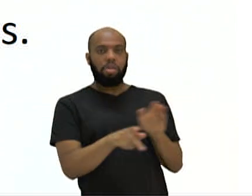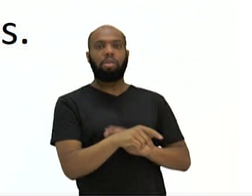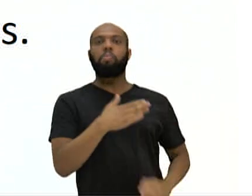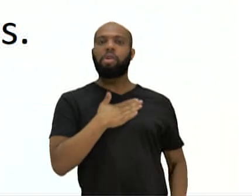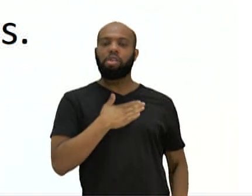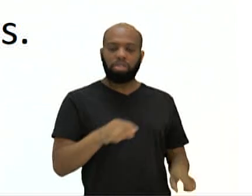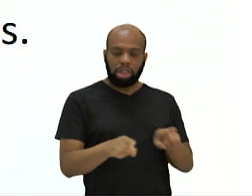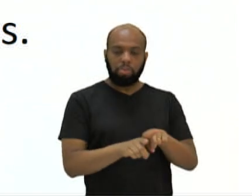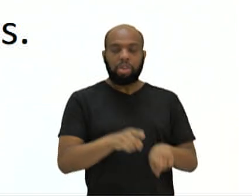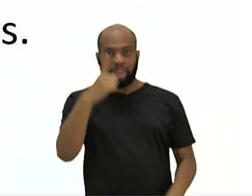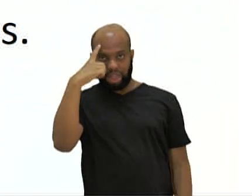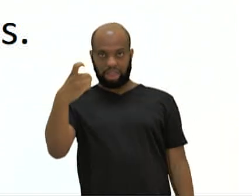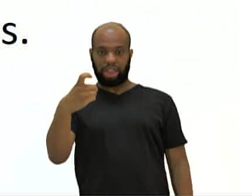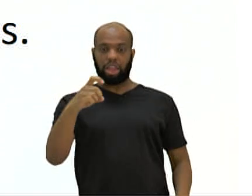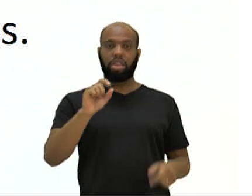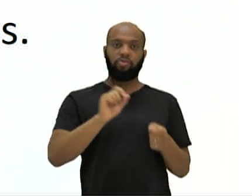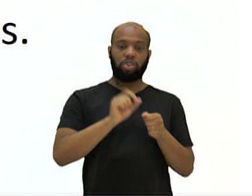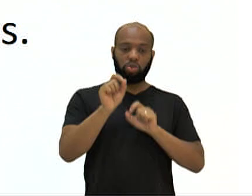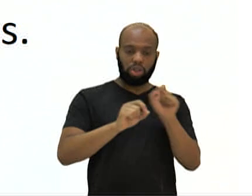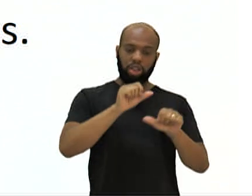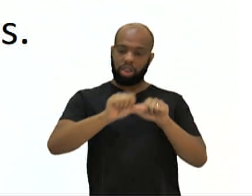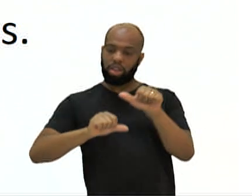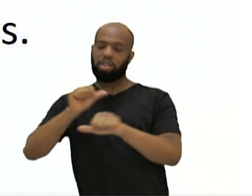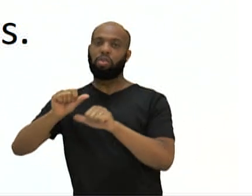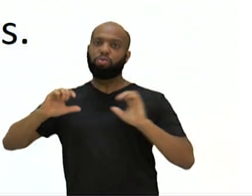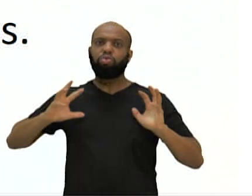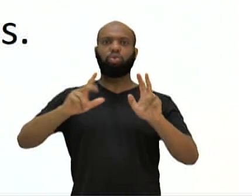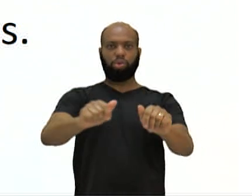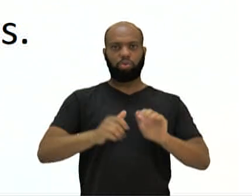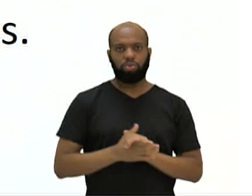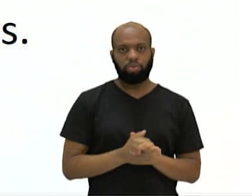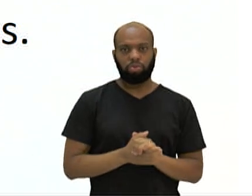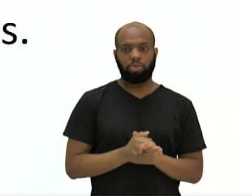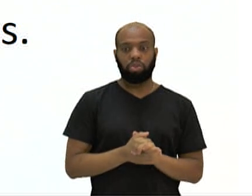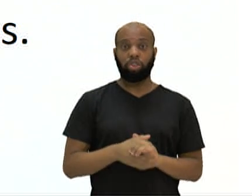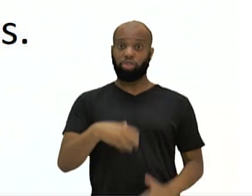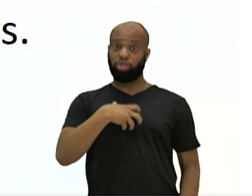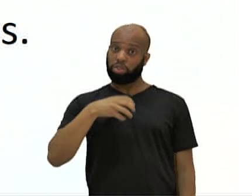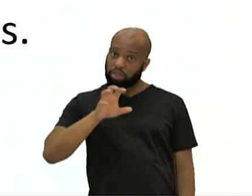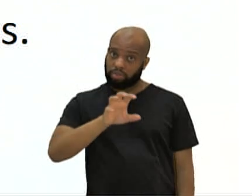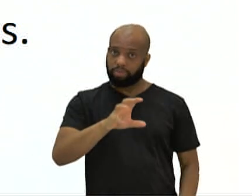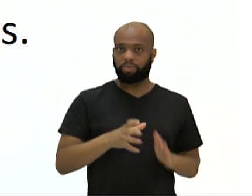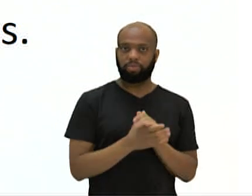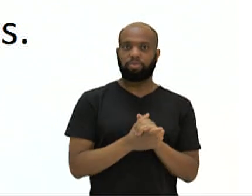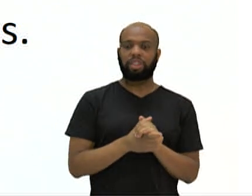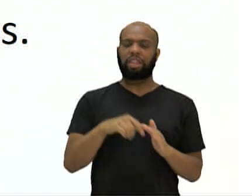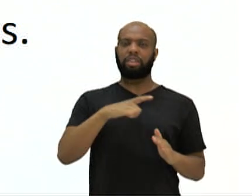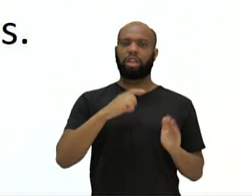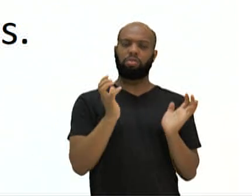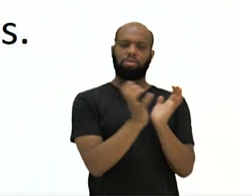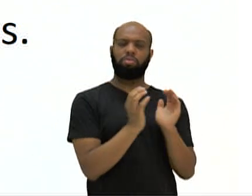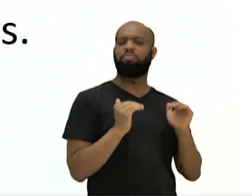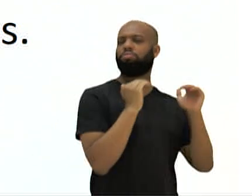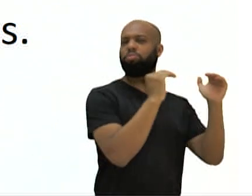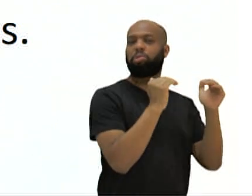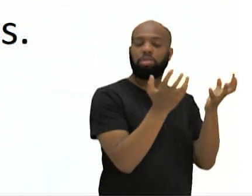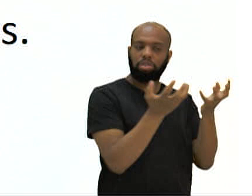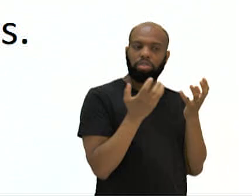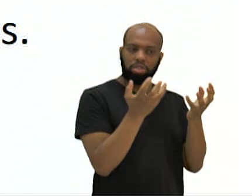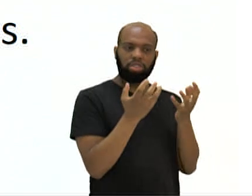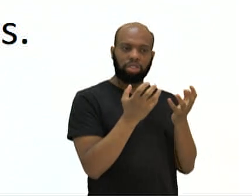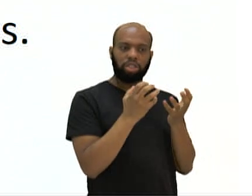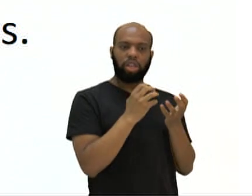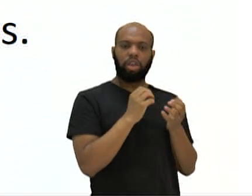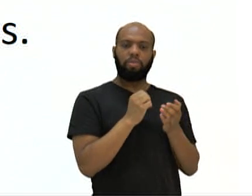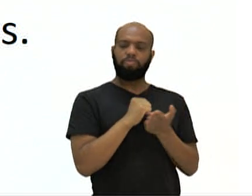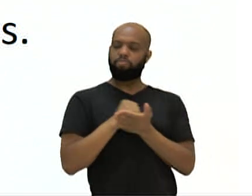ideias transformem-se nos de todos. Deste modo, a elite tende a orientar de acordo com